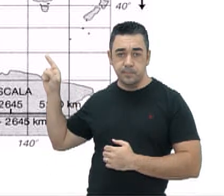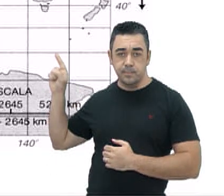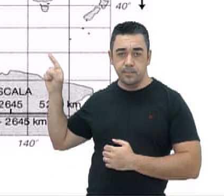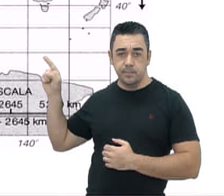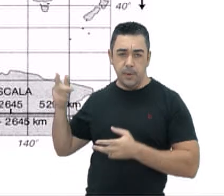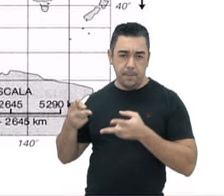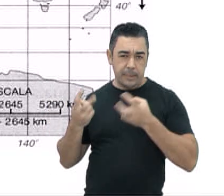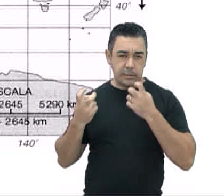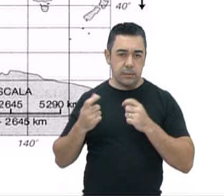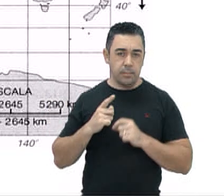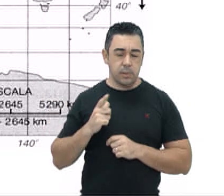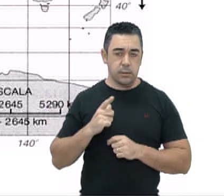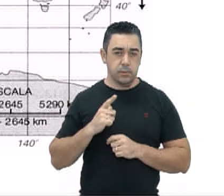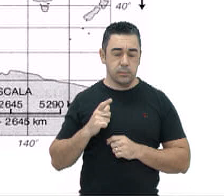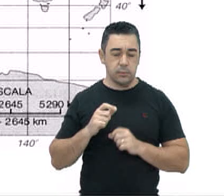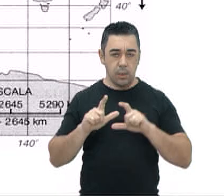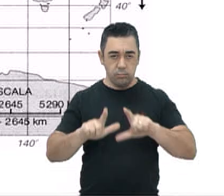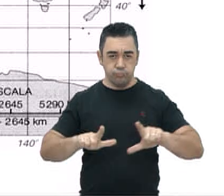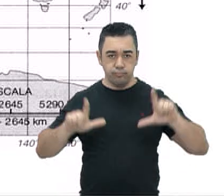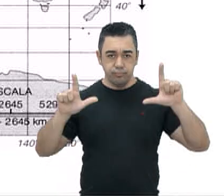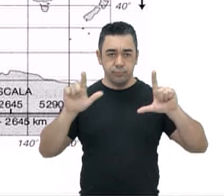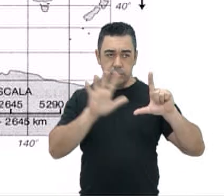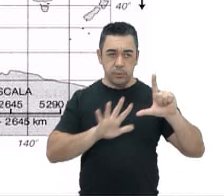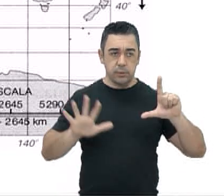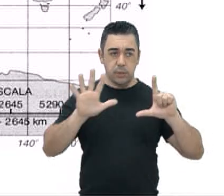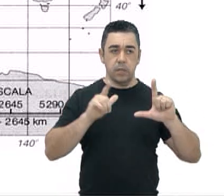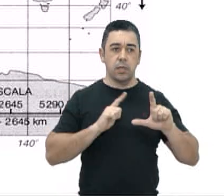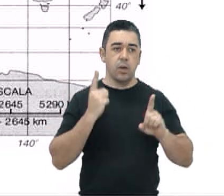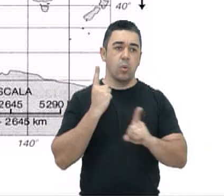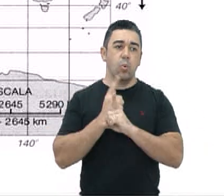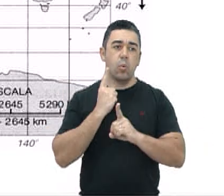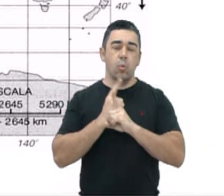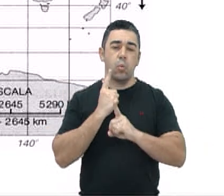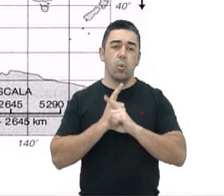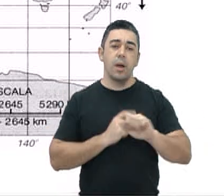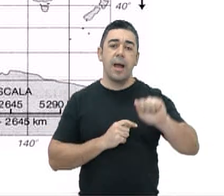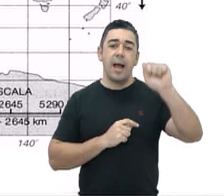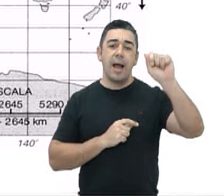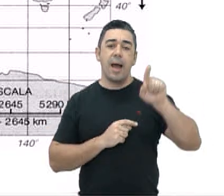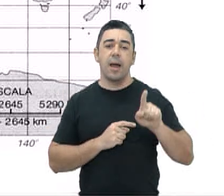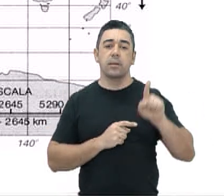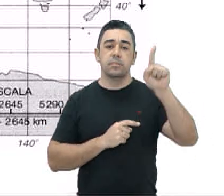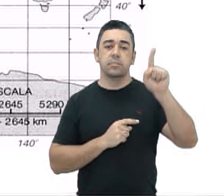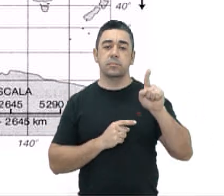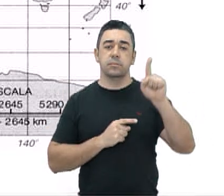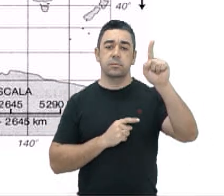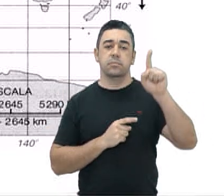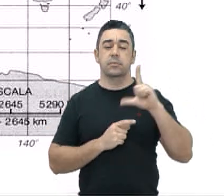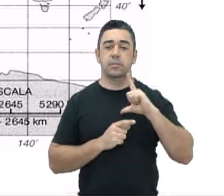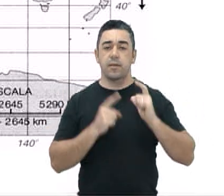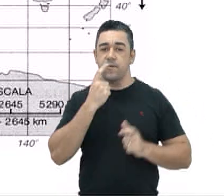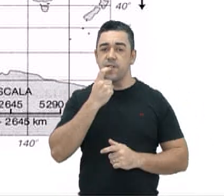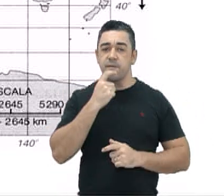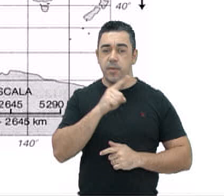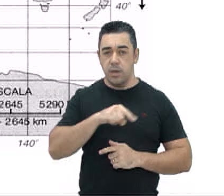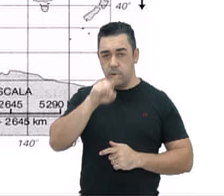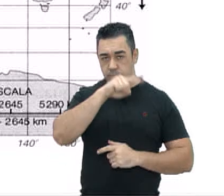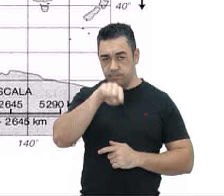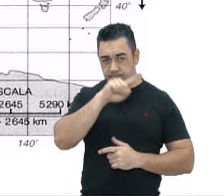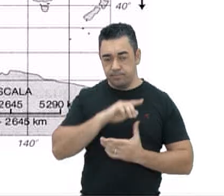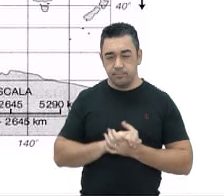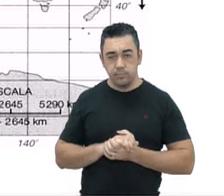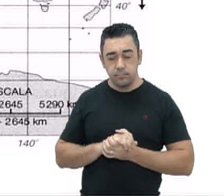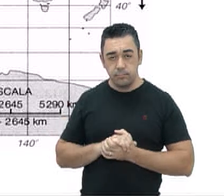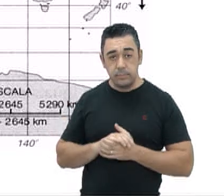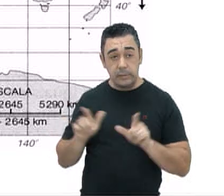esse planisfério que aparece na tela, localize o ponto A que está circulado em vermelho. Da mesma